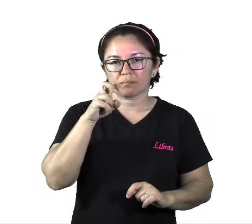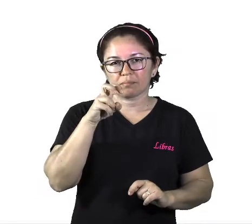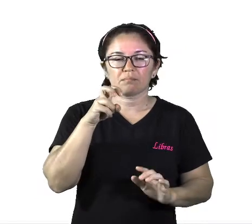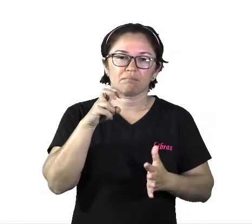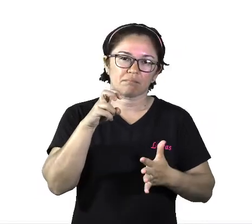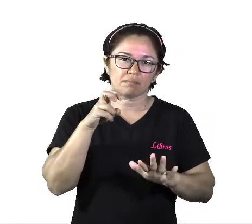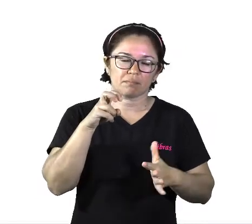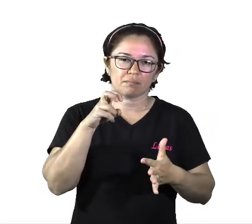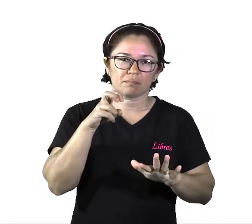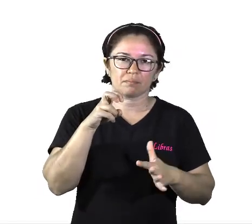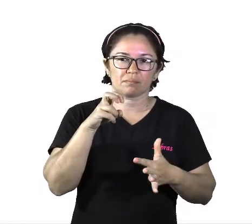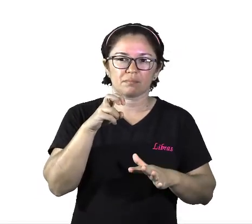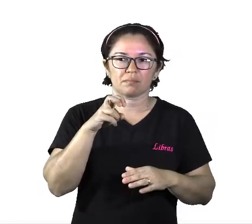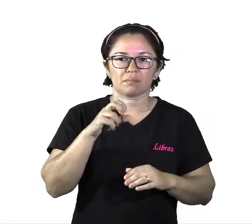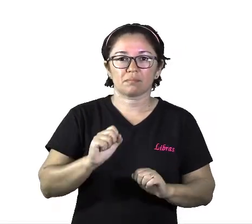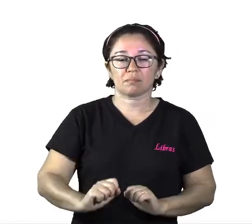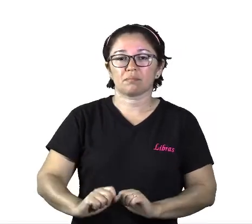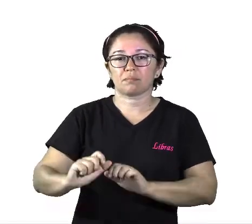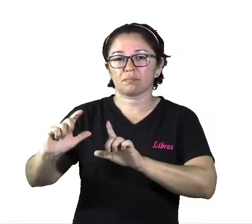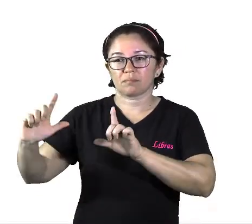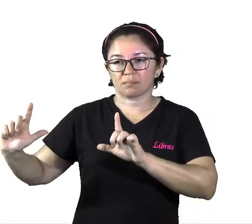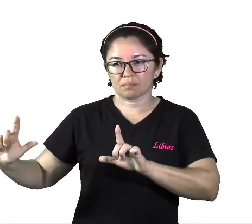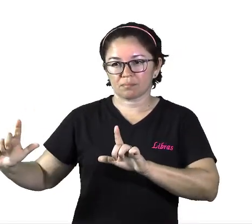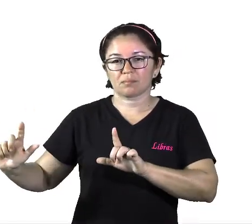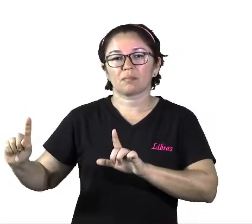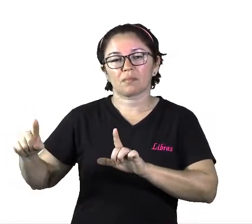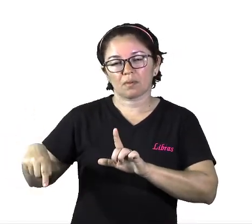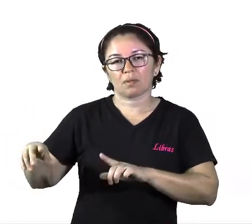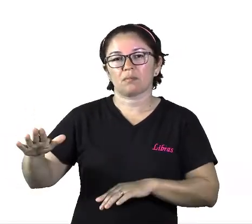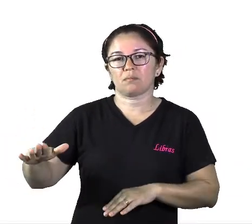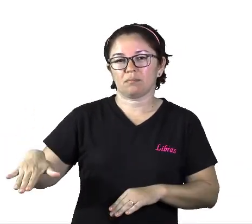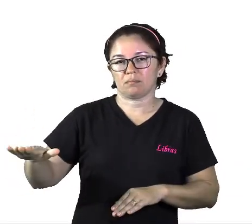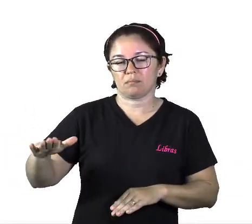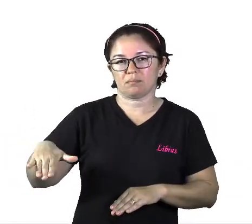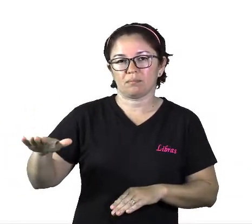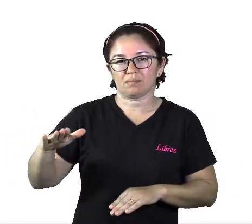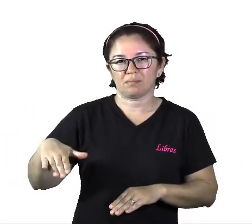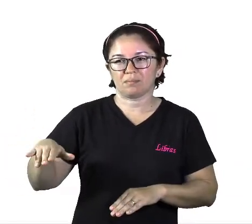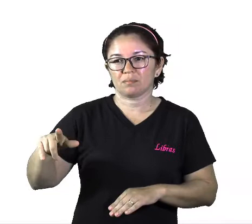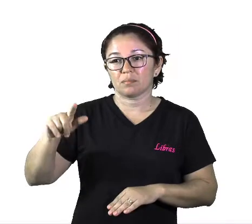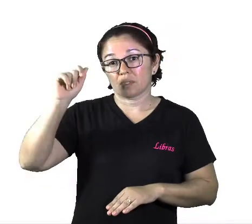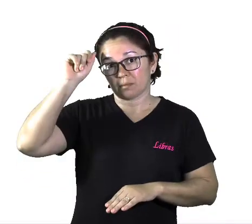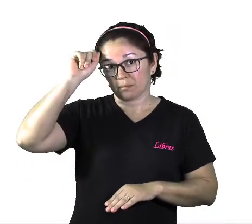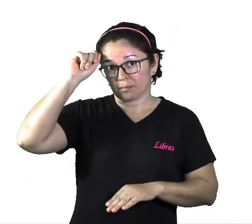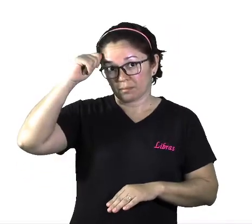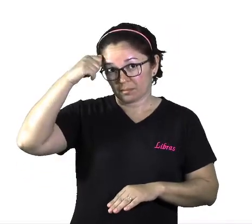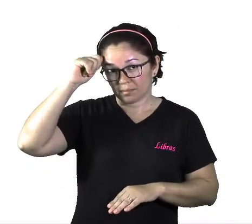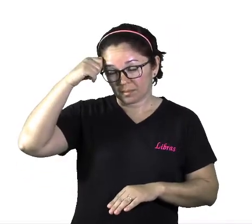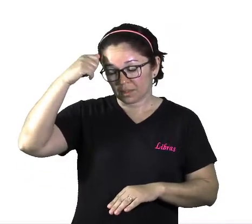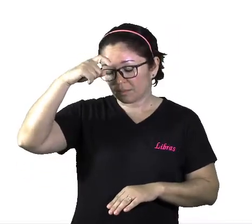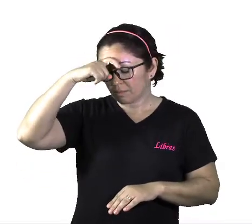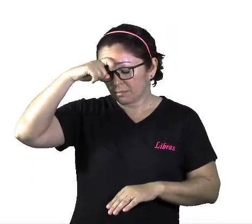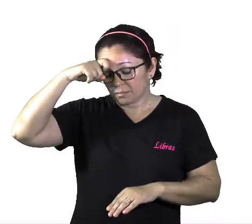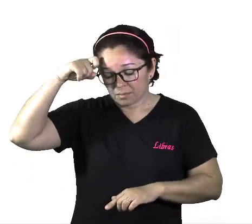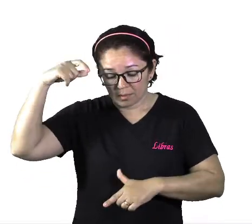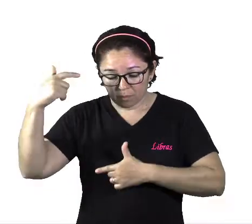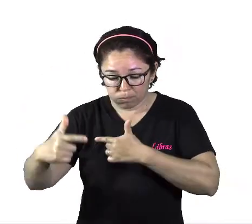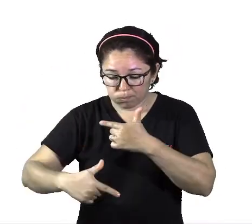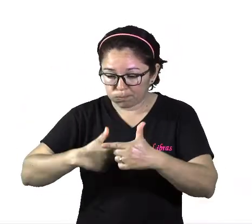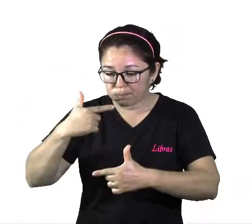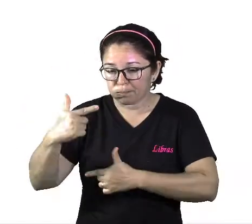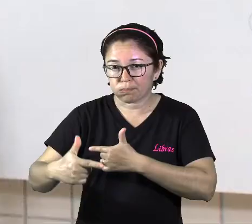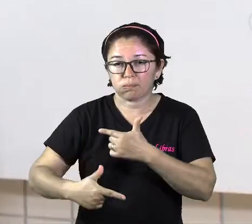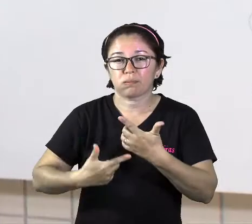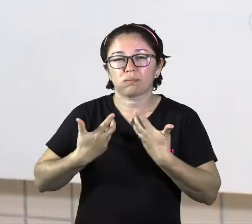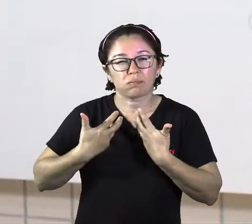menos. Na outra imagem eu também tenho uma criança, o quê? Negra, com trabalho braçal,